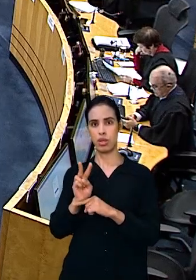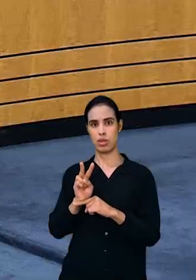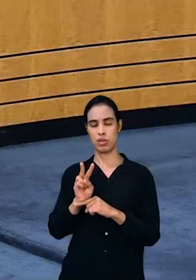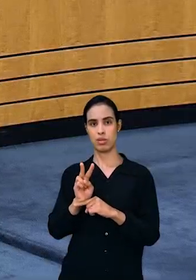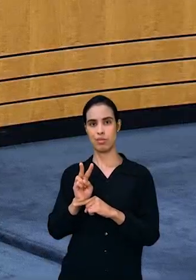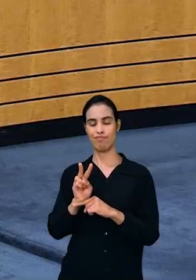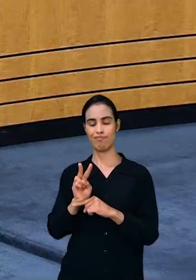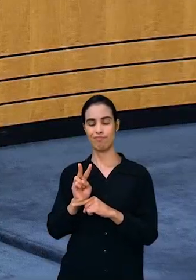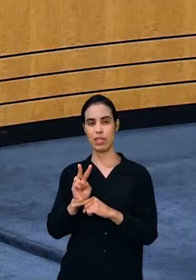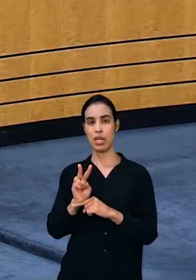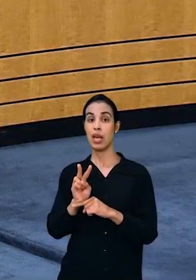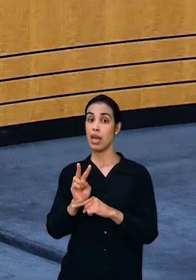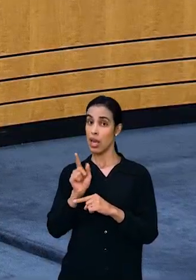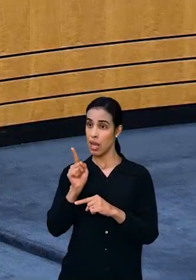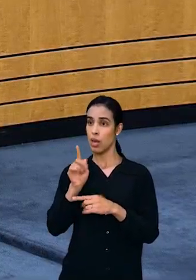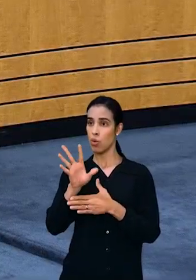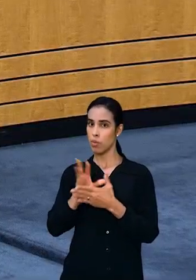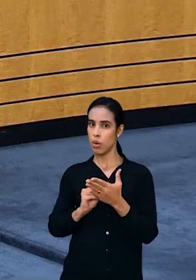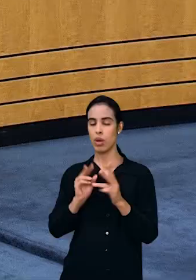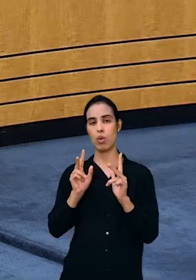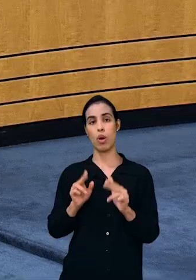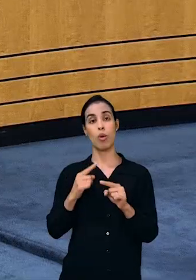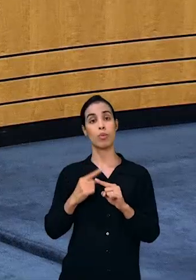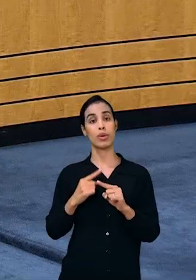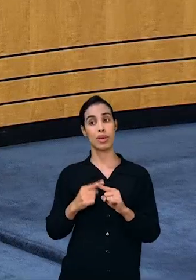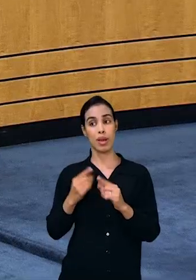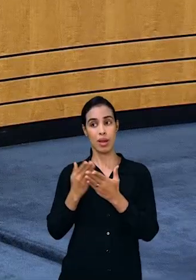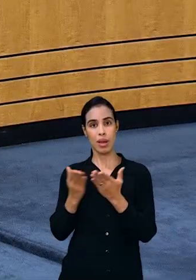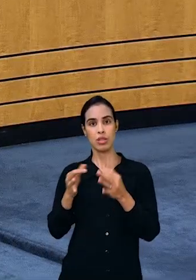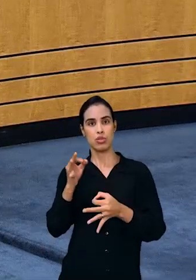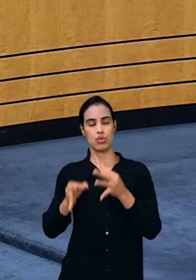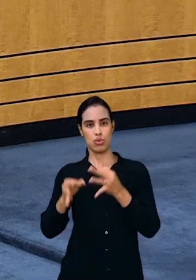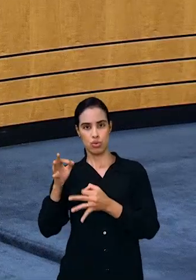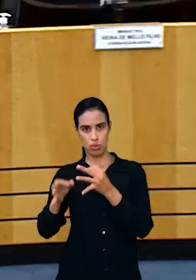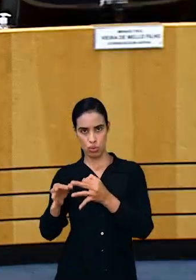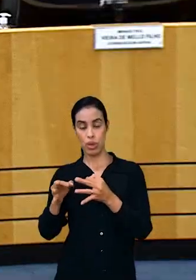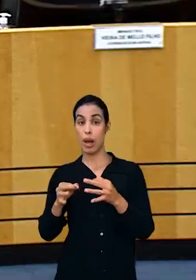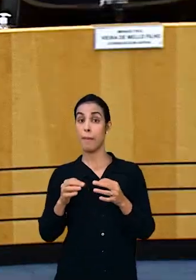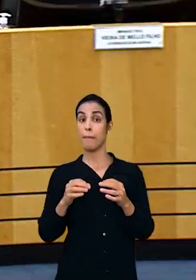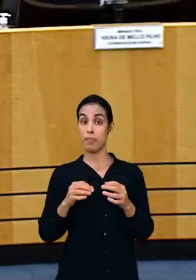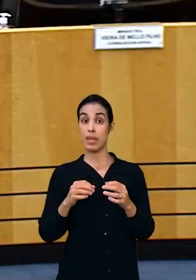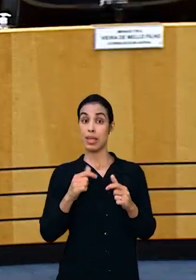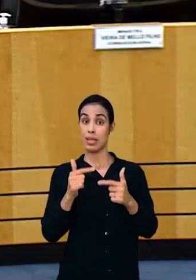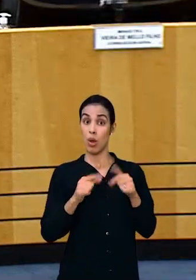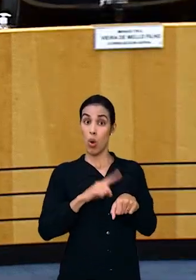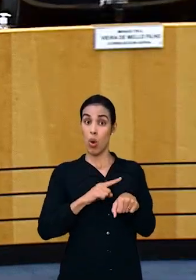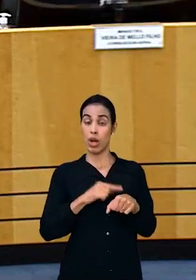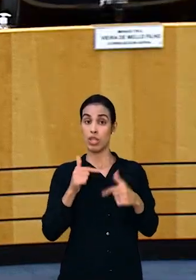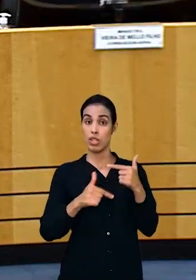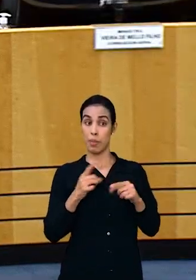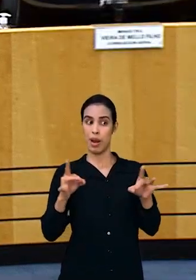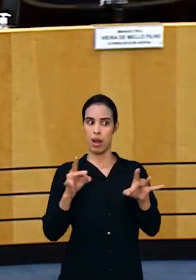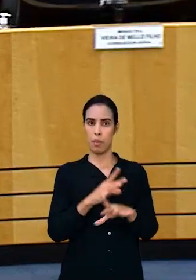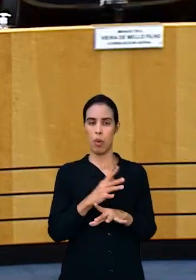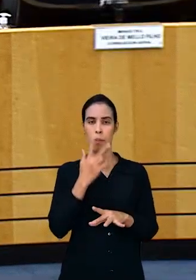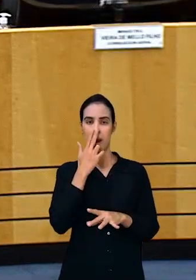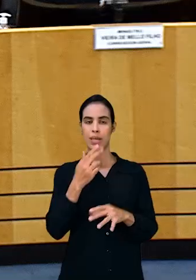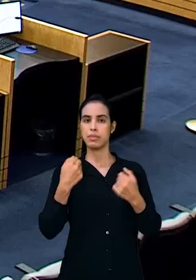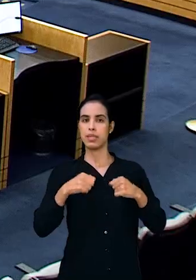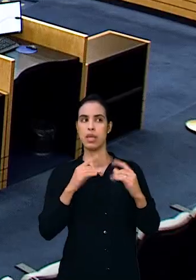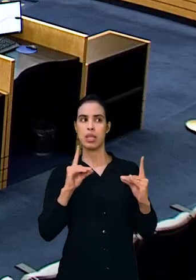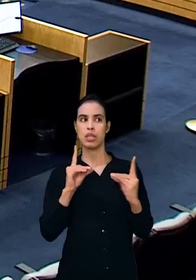do TST. A SDI 1 entende que, para a configuração do regime de sobreaviso, o empregado deve estar